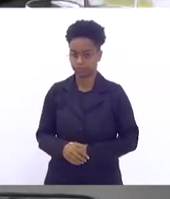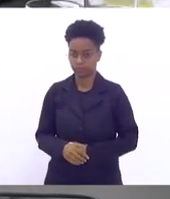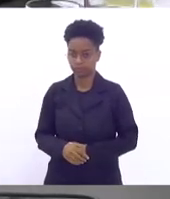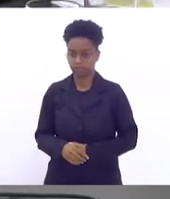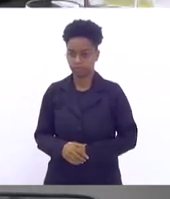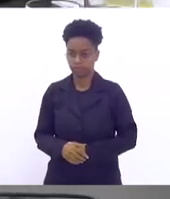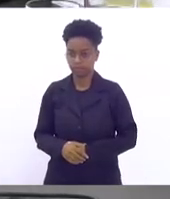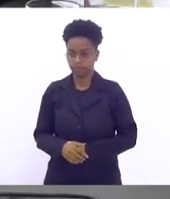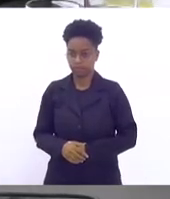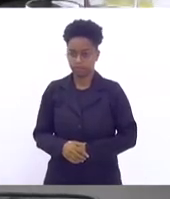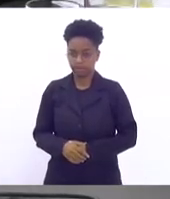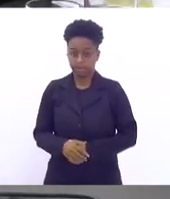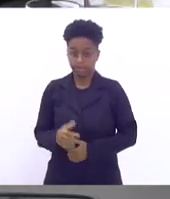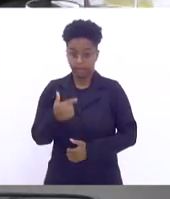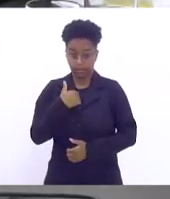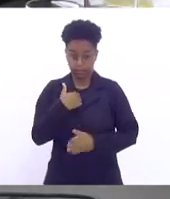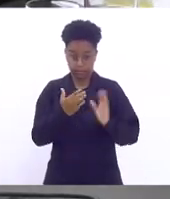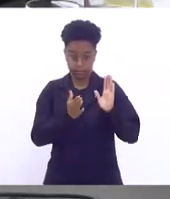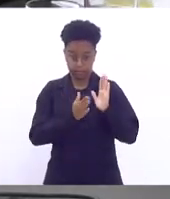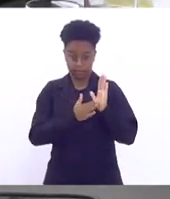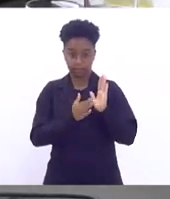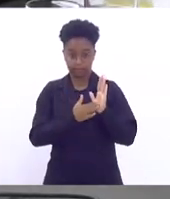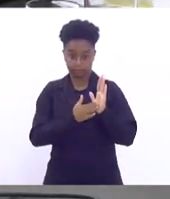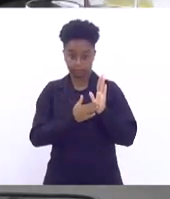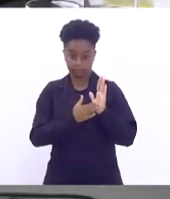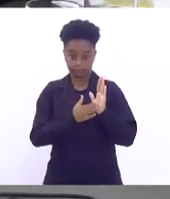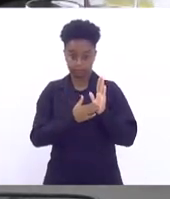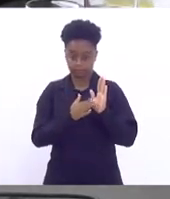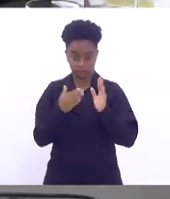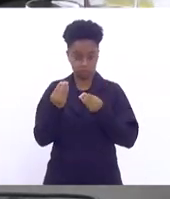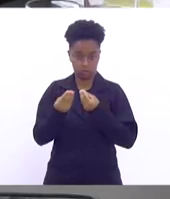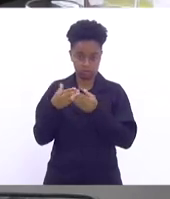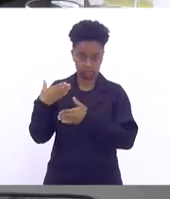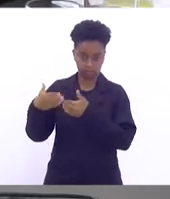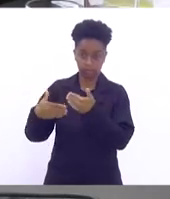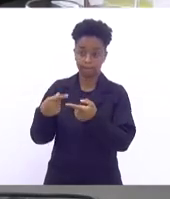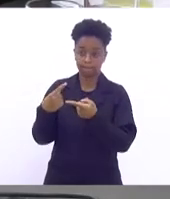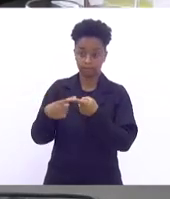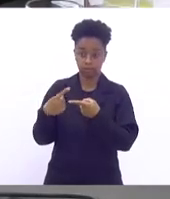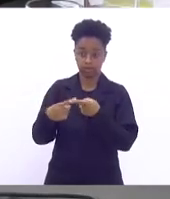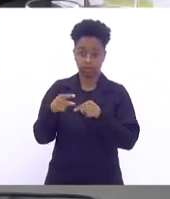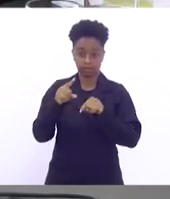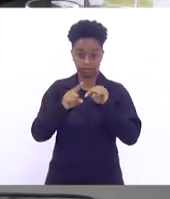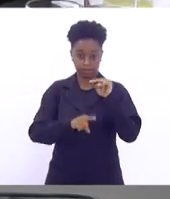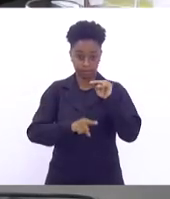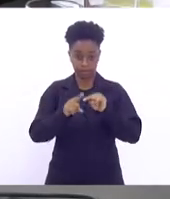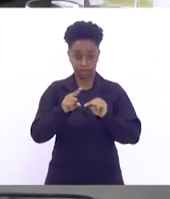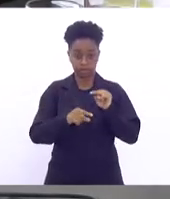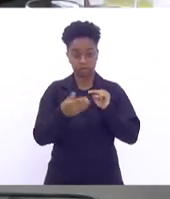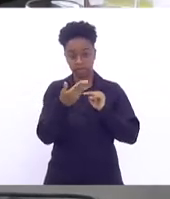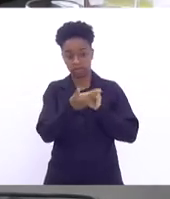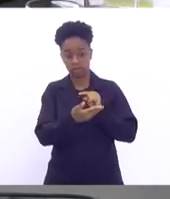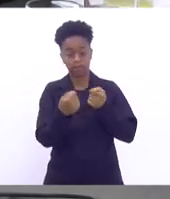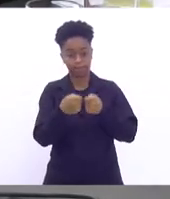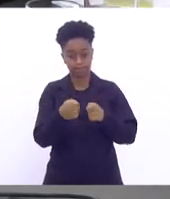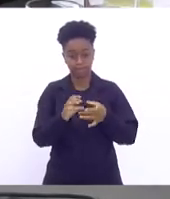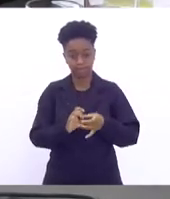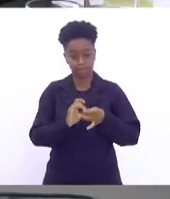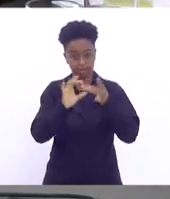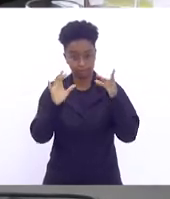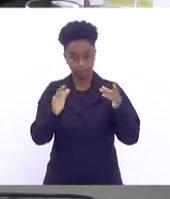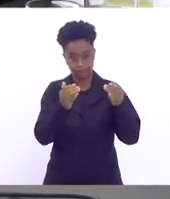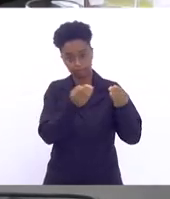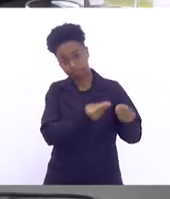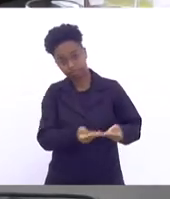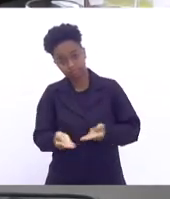que eu proponho aqui como procedimento até porque essa matéria precisa precisa ser liberado ao plenário